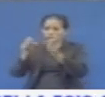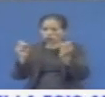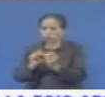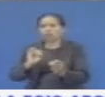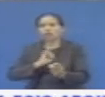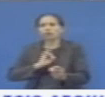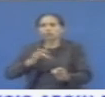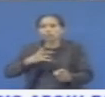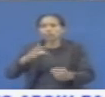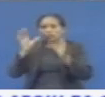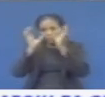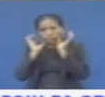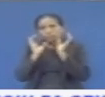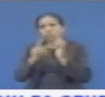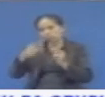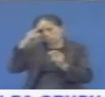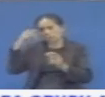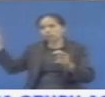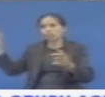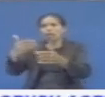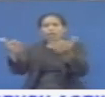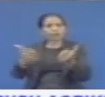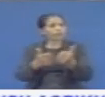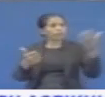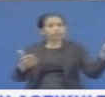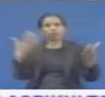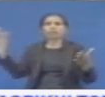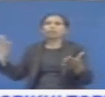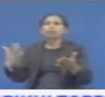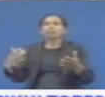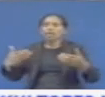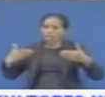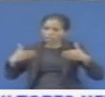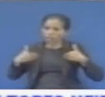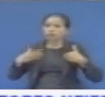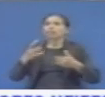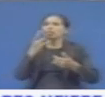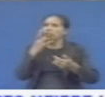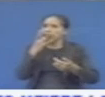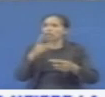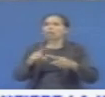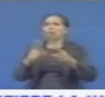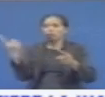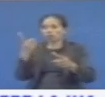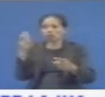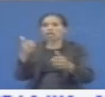saída. Aldeia sorsori né, lá com o tena. Só que aldeia o atuar dele uma clave, lá se su energia